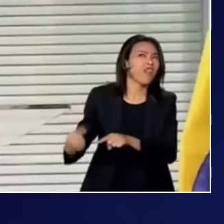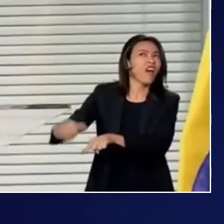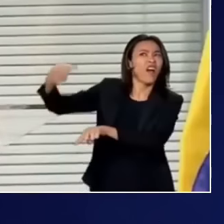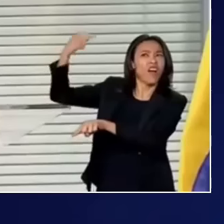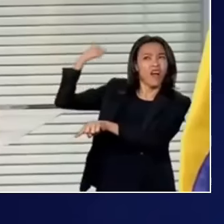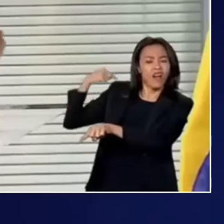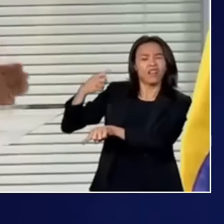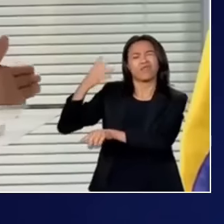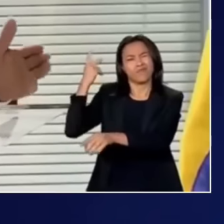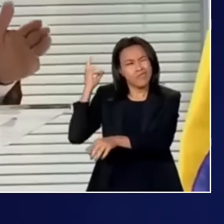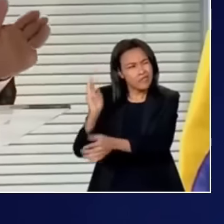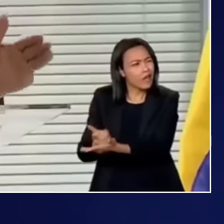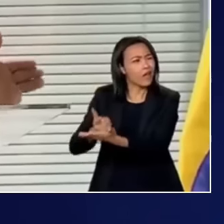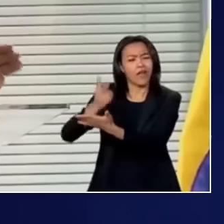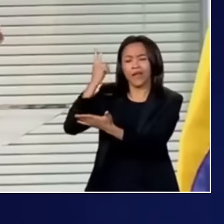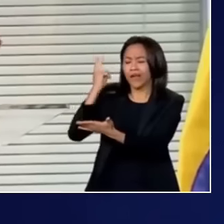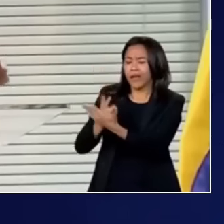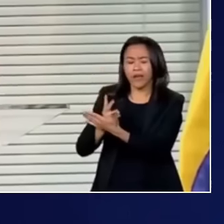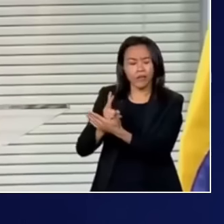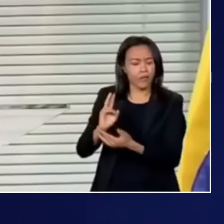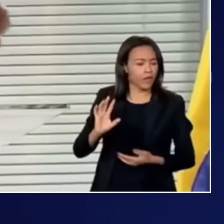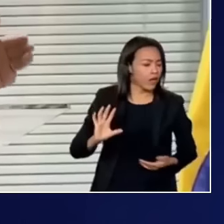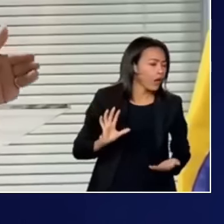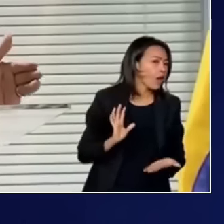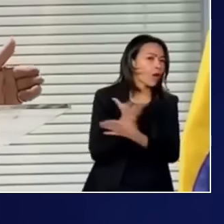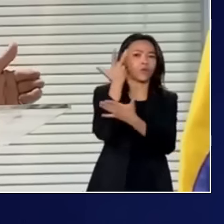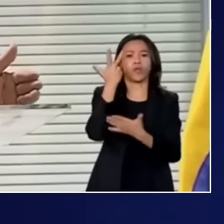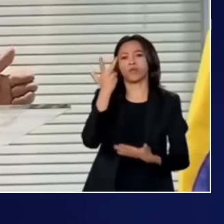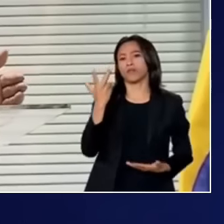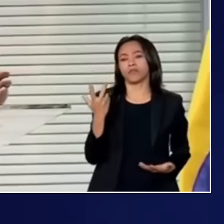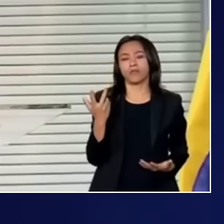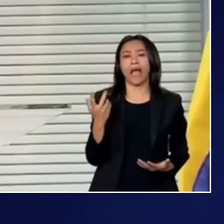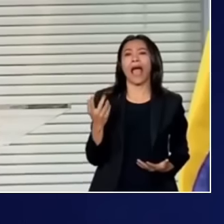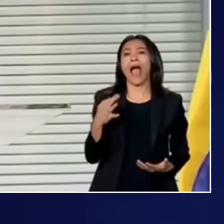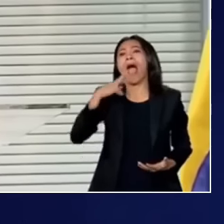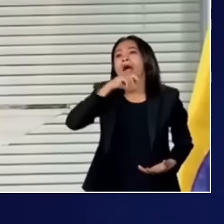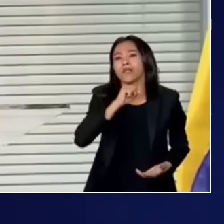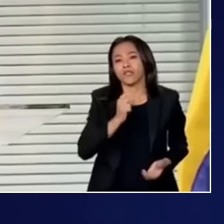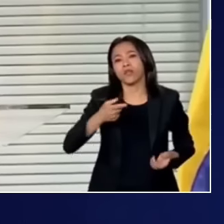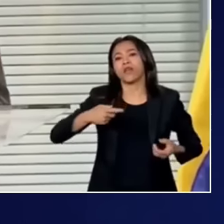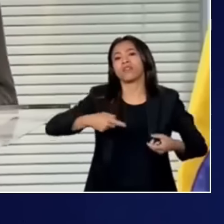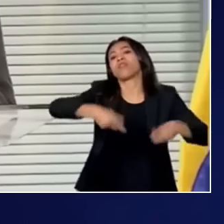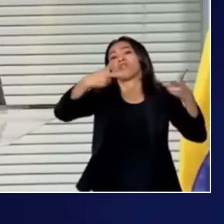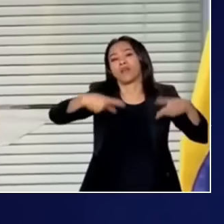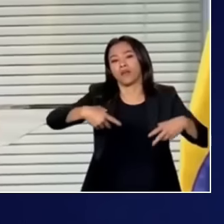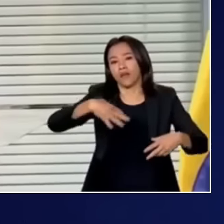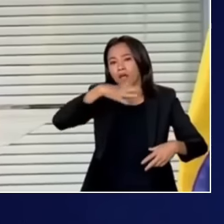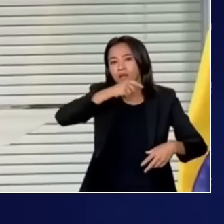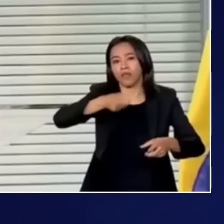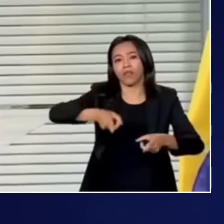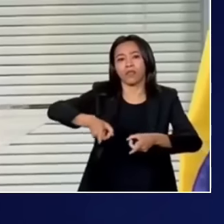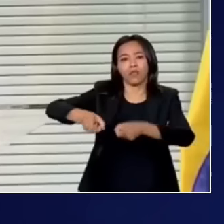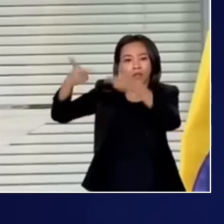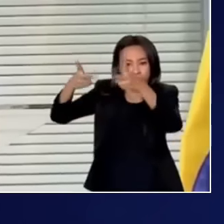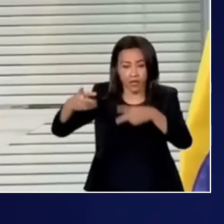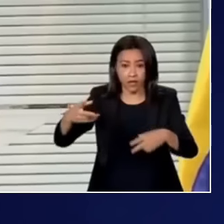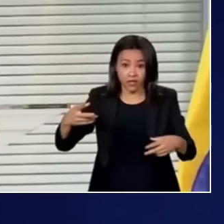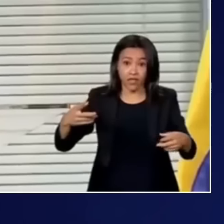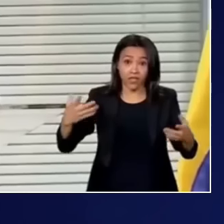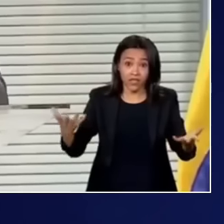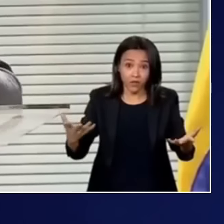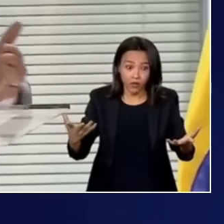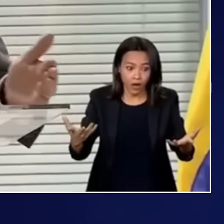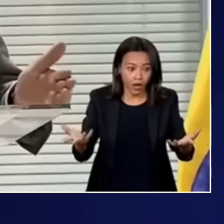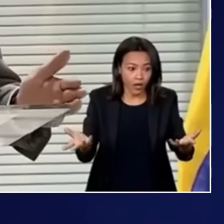sempre aparece alguém achando que tem que privatizar e quando há dificuldade de privatizar eles